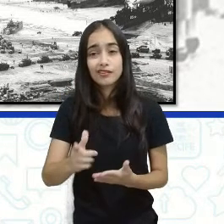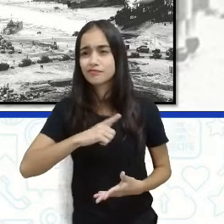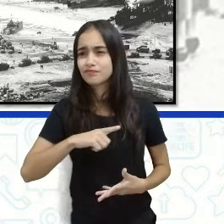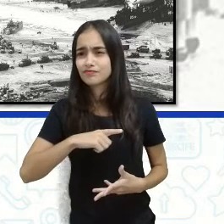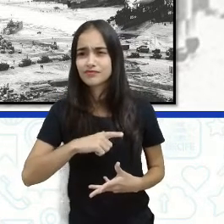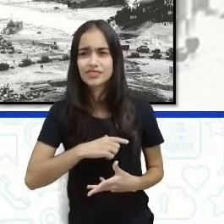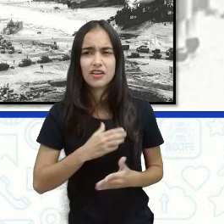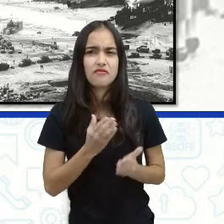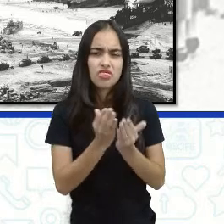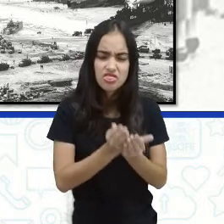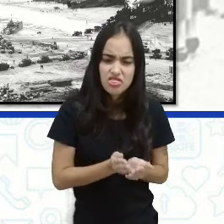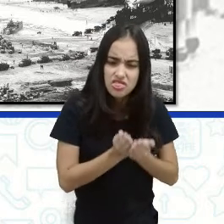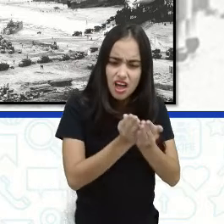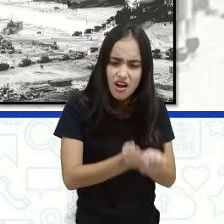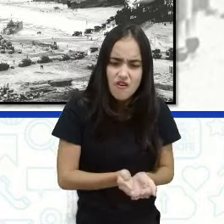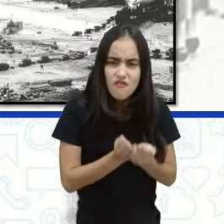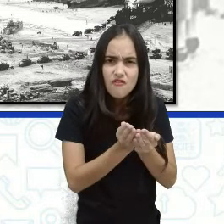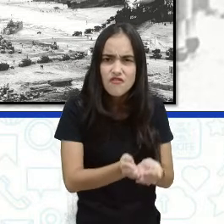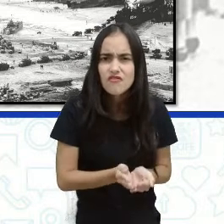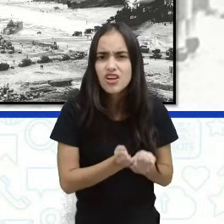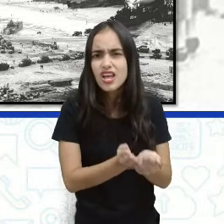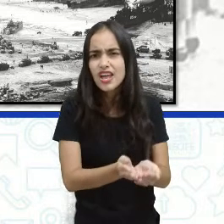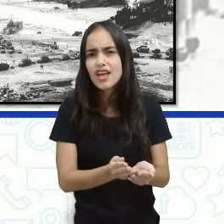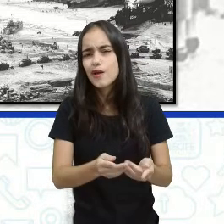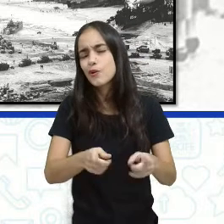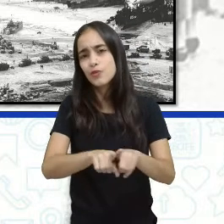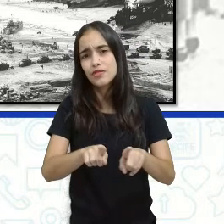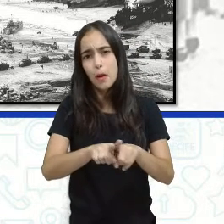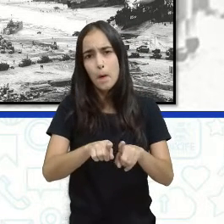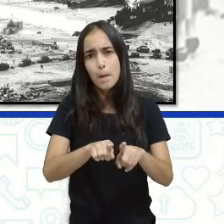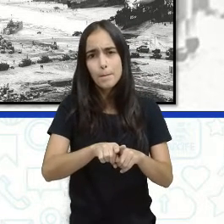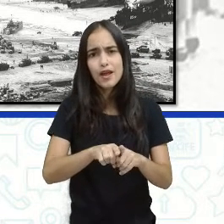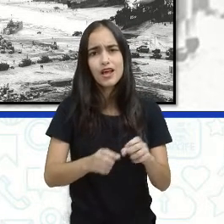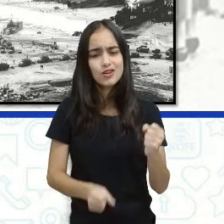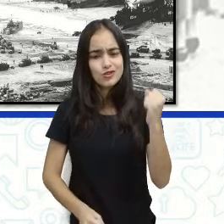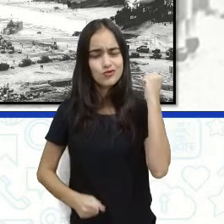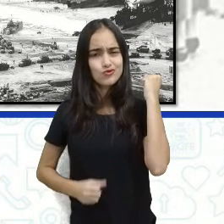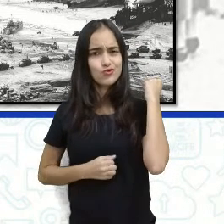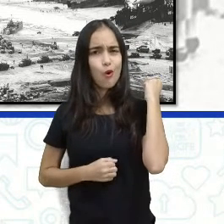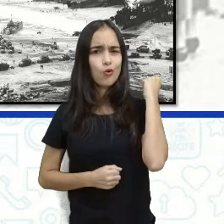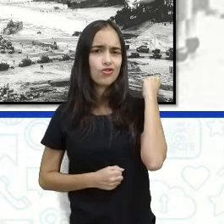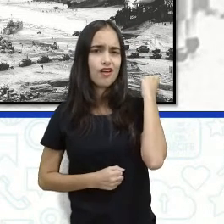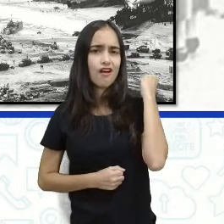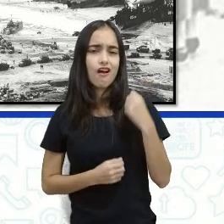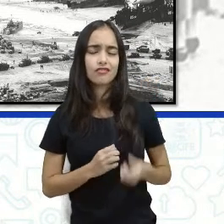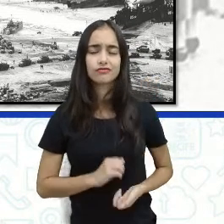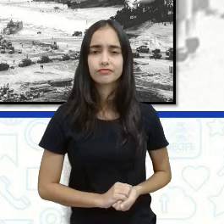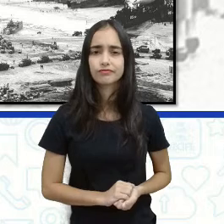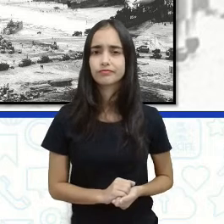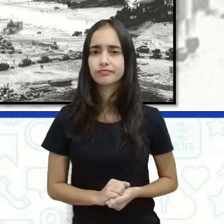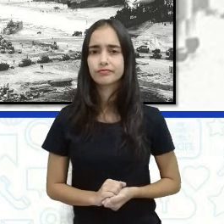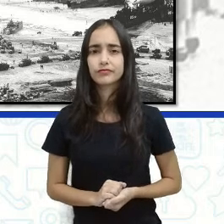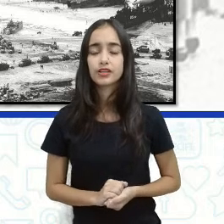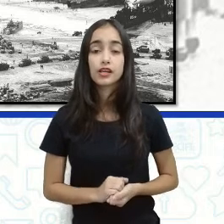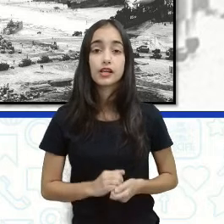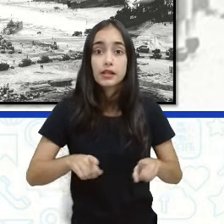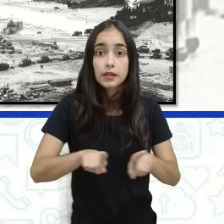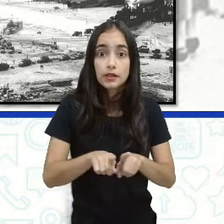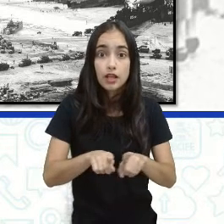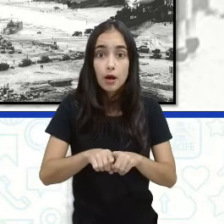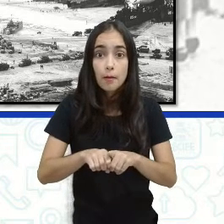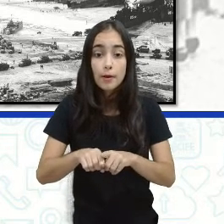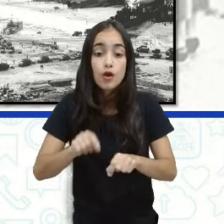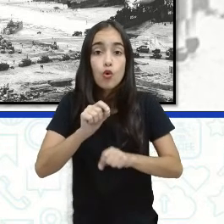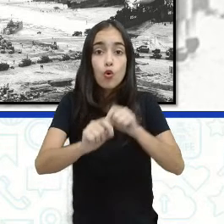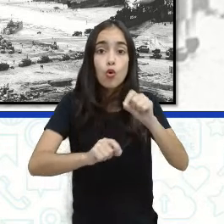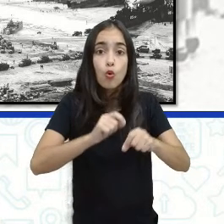5.500 aviões, 160 mil soldados, incluindo aí 13 mil paraquedistas, né, dos Estados Unidos, Grã-Bretanha e